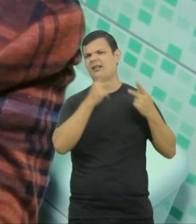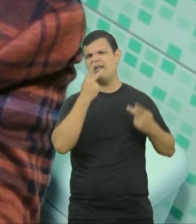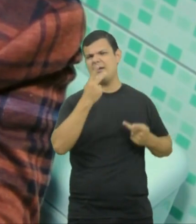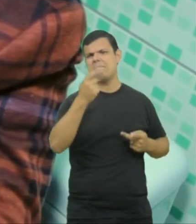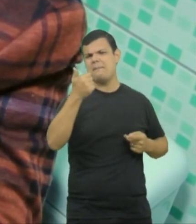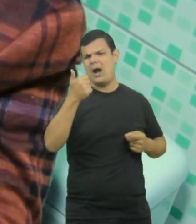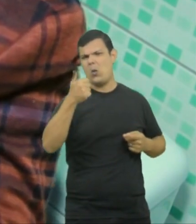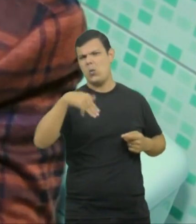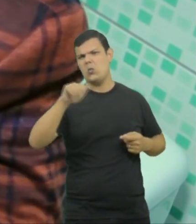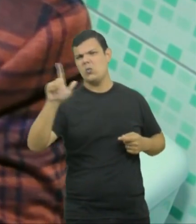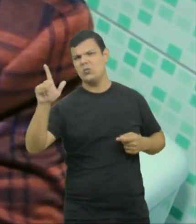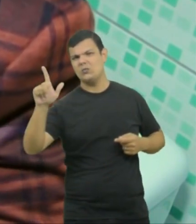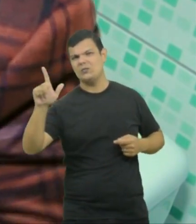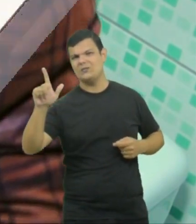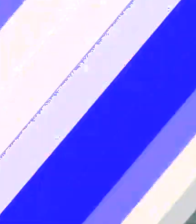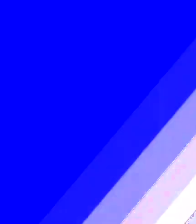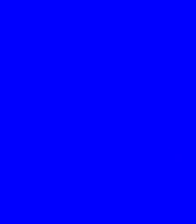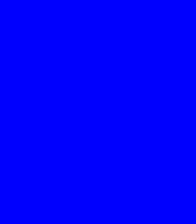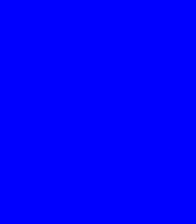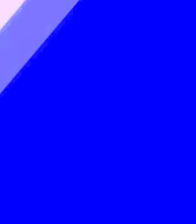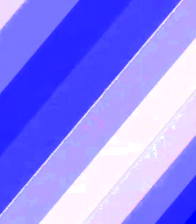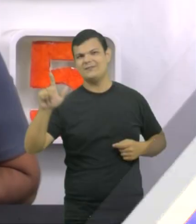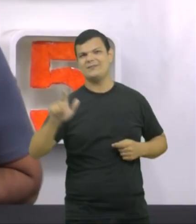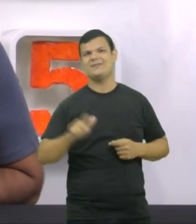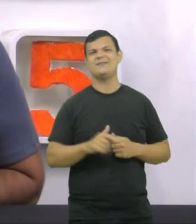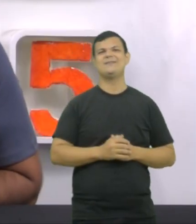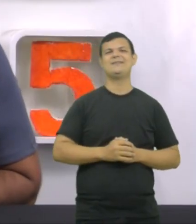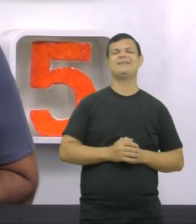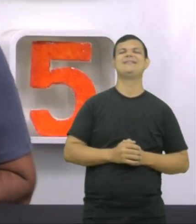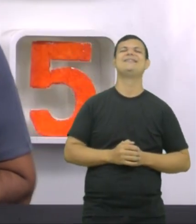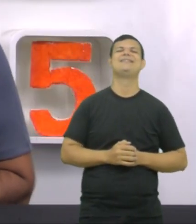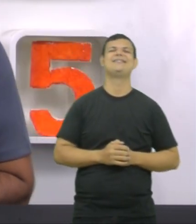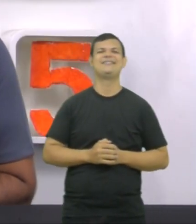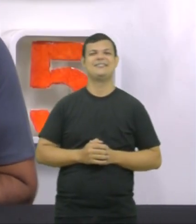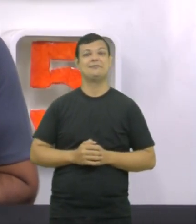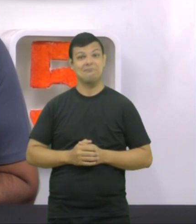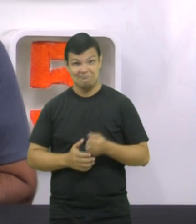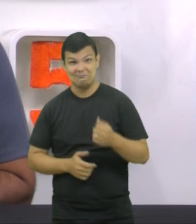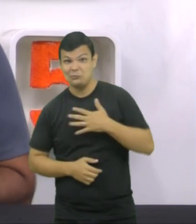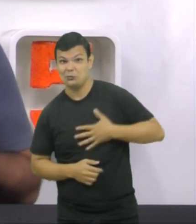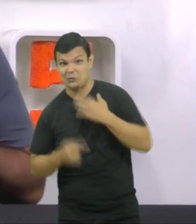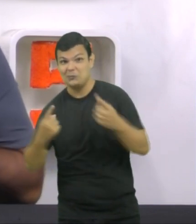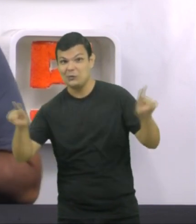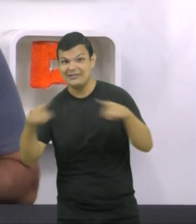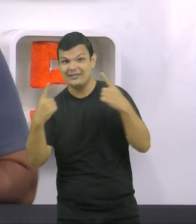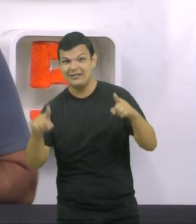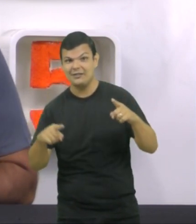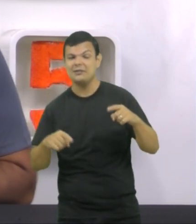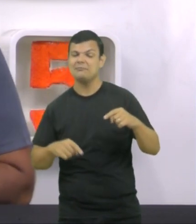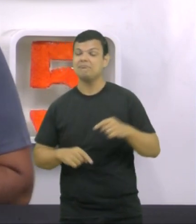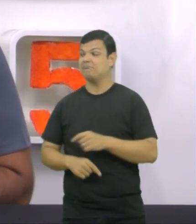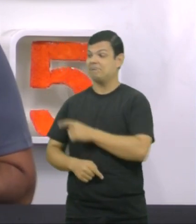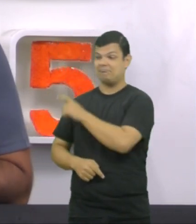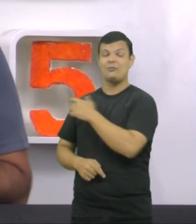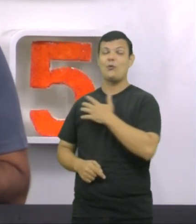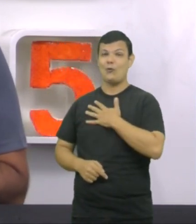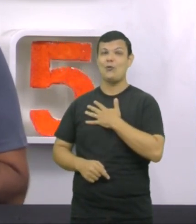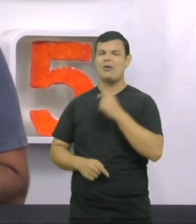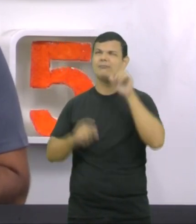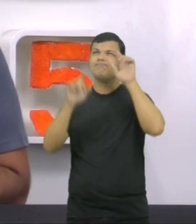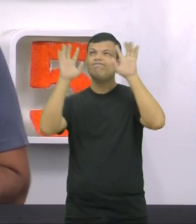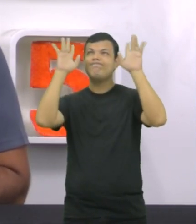alguém que pode não ser bem como você ouviu falar, ou melhor calar se não tem por que falar bem,